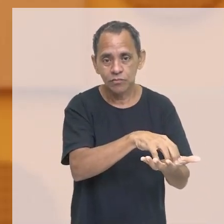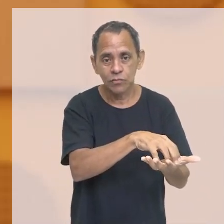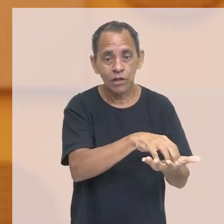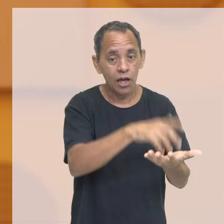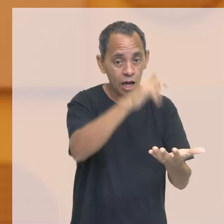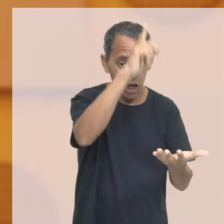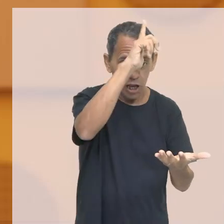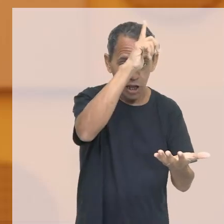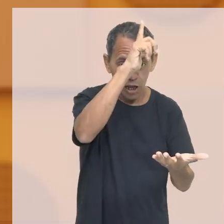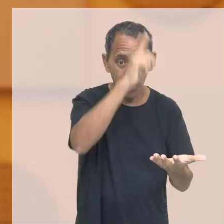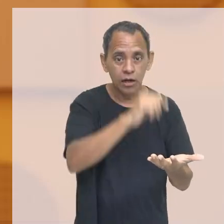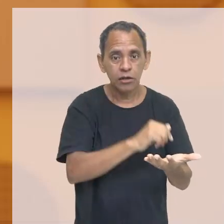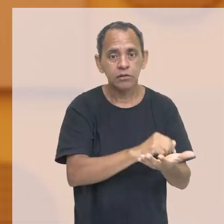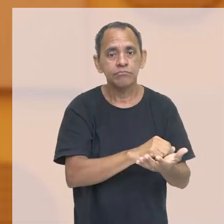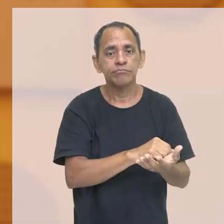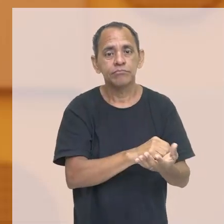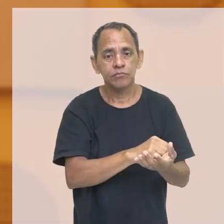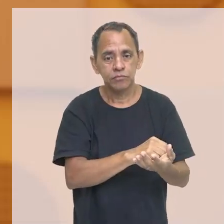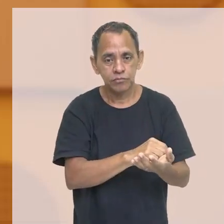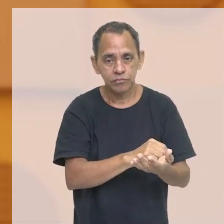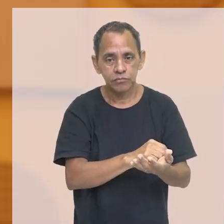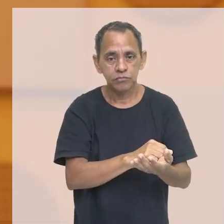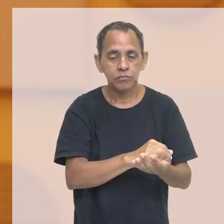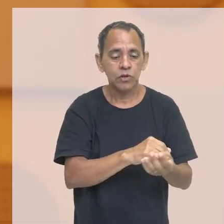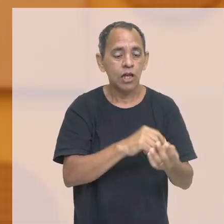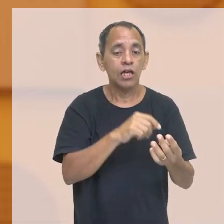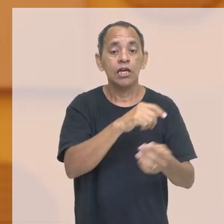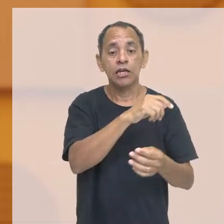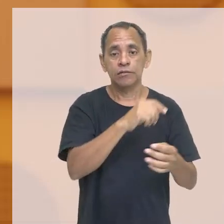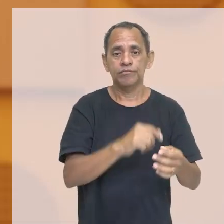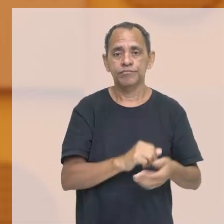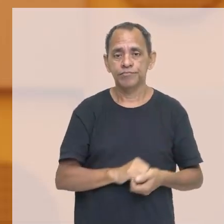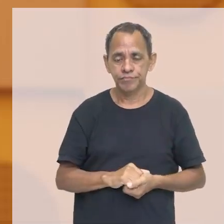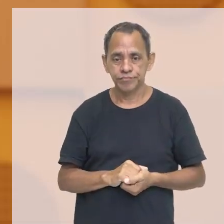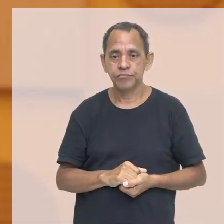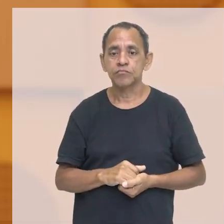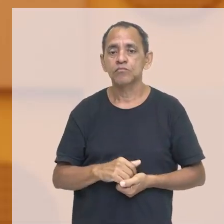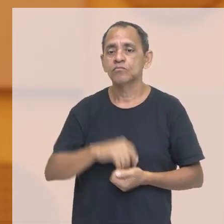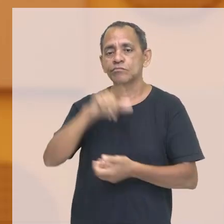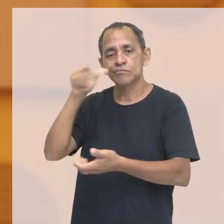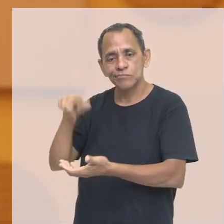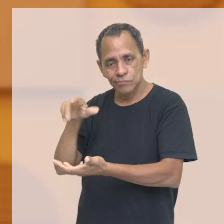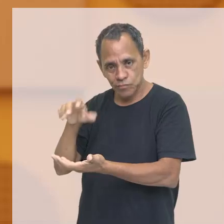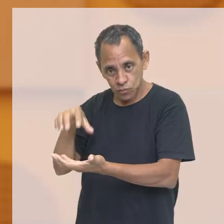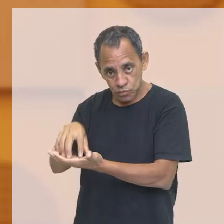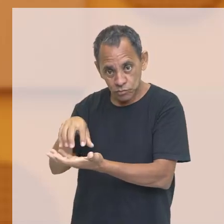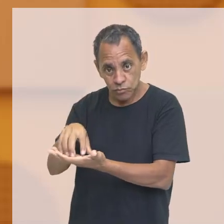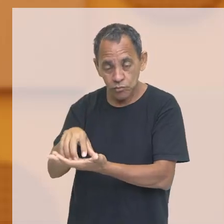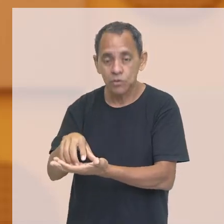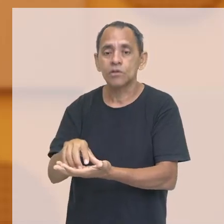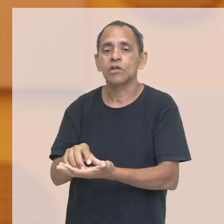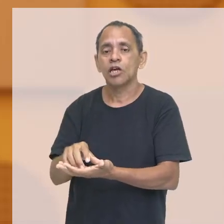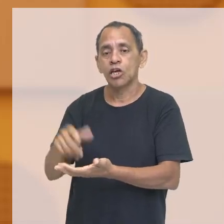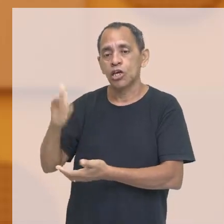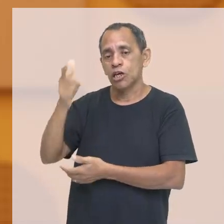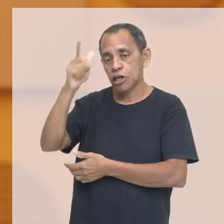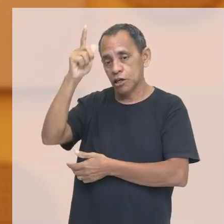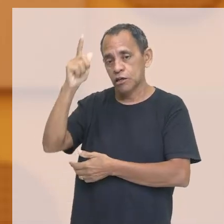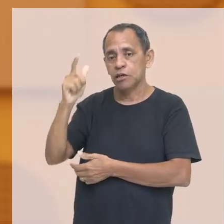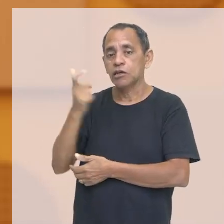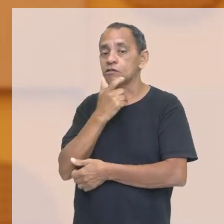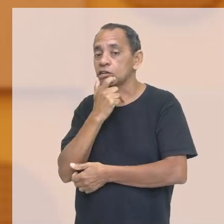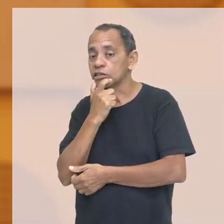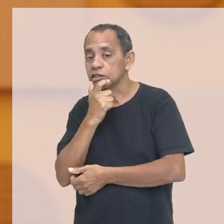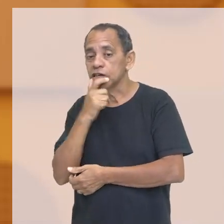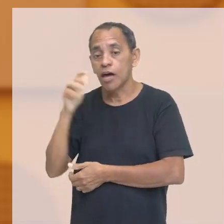ou melhor, a Tríplice Entente com Inglaterra, França e seus comparsas, e de outro lado, a Tríplice Aliança com